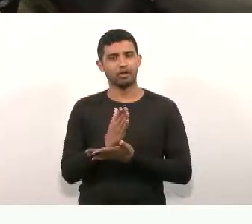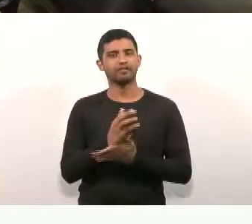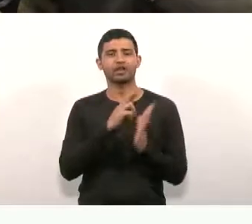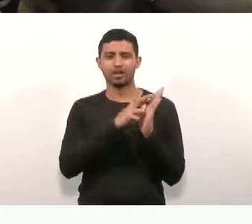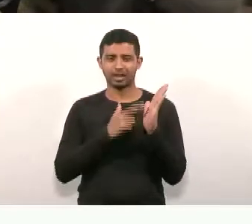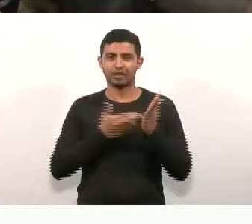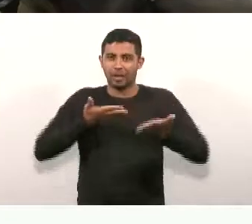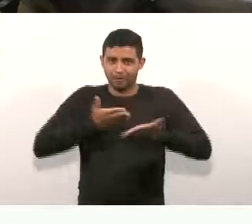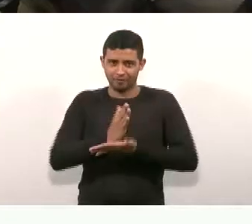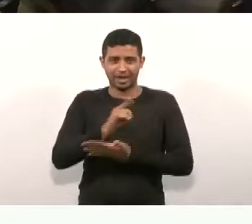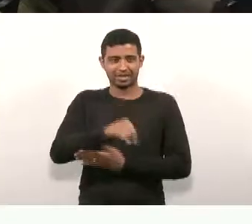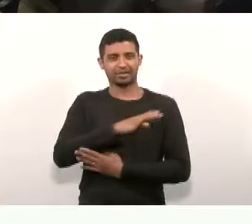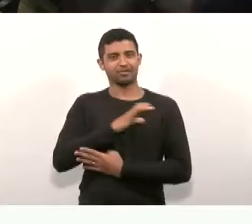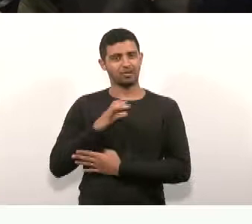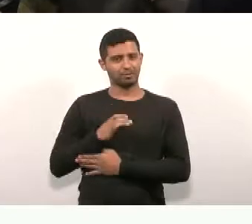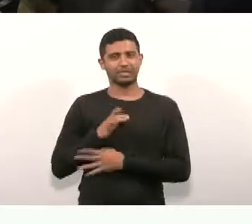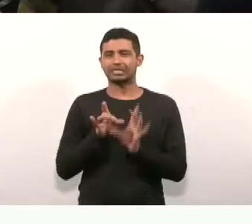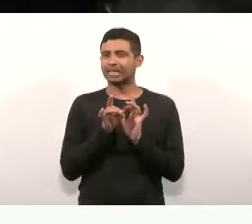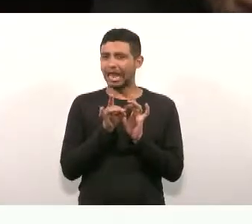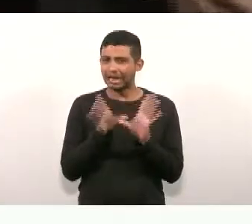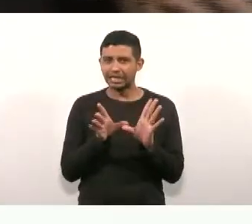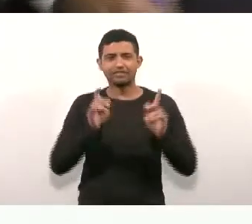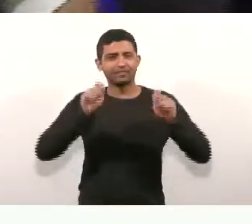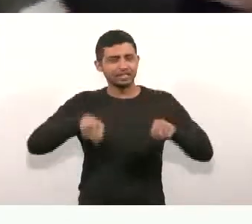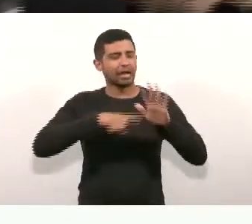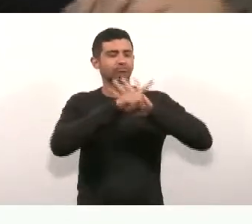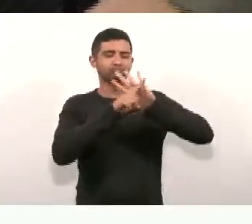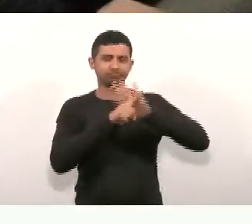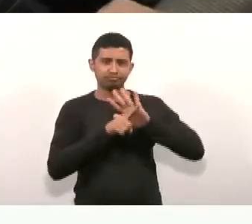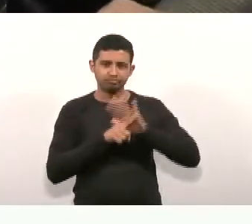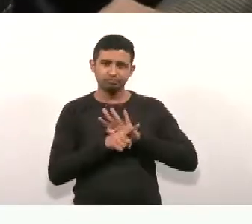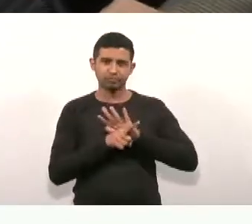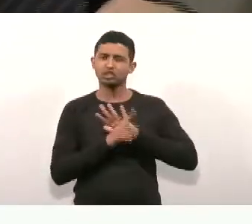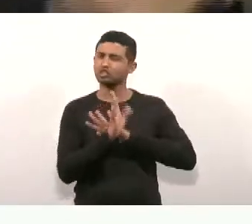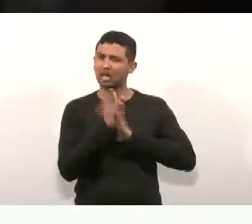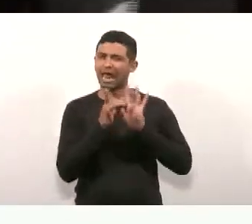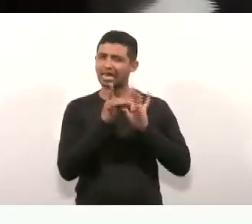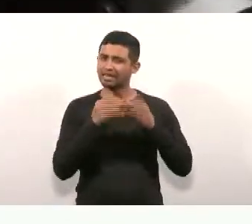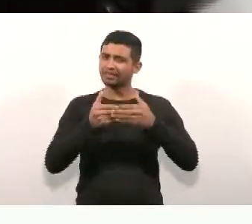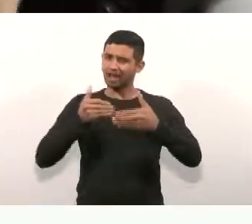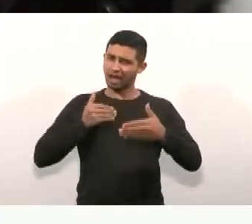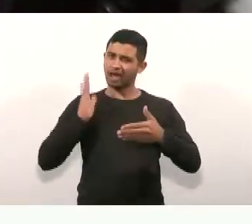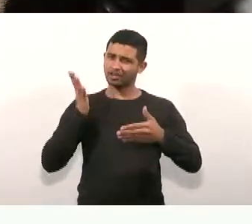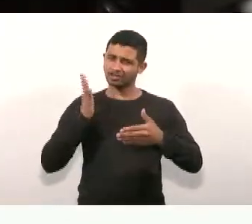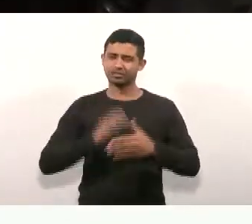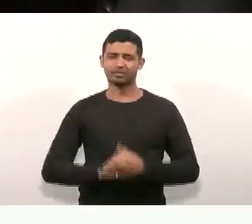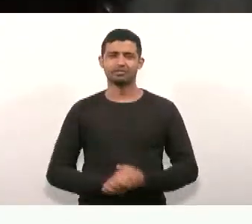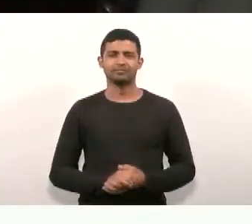nossa comissão, vai estar à disposição para consulta, como já está desde o seu princípio. E